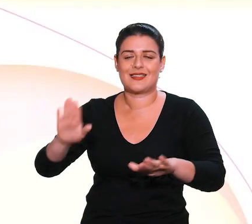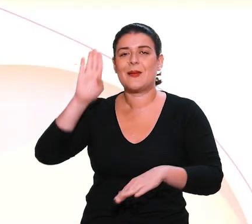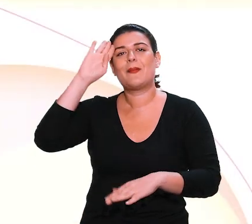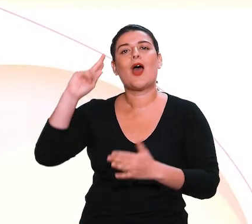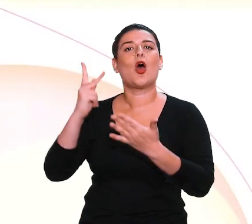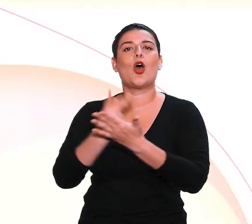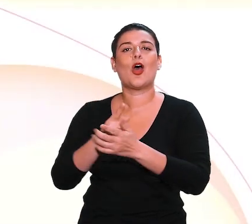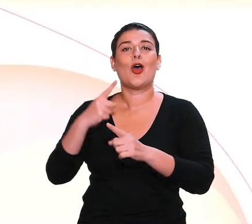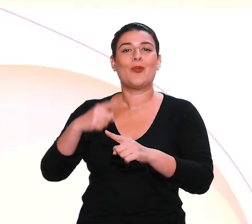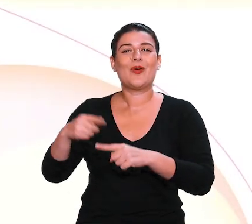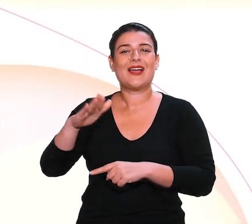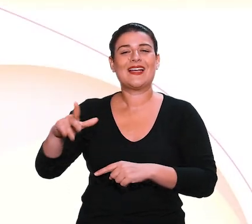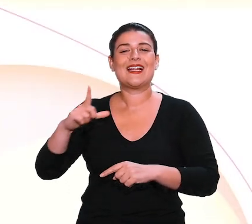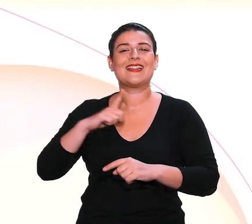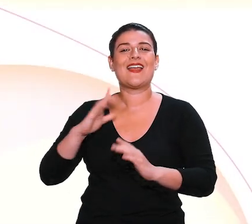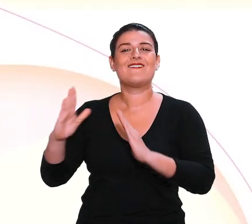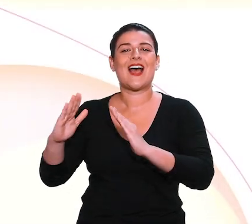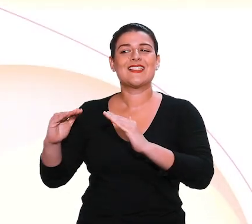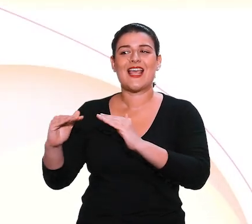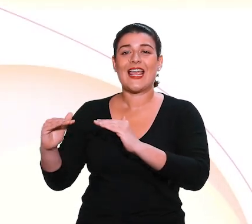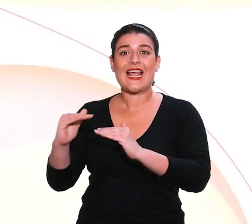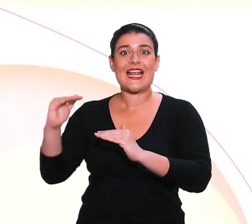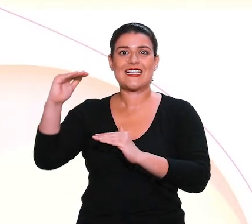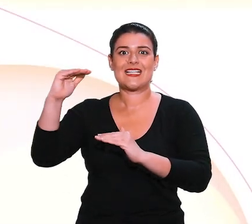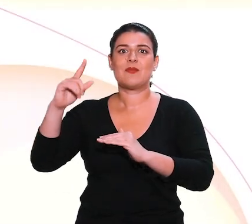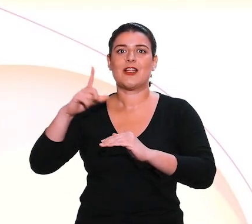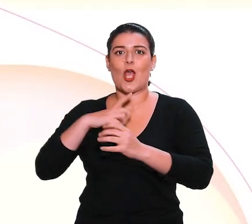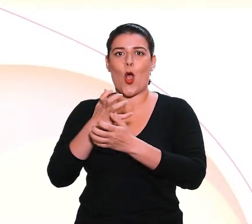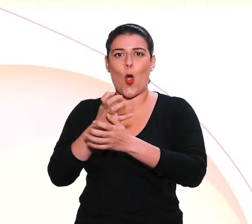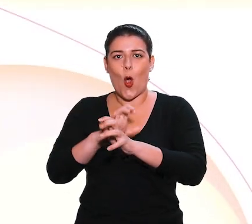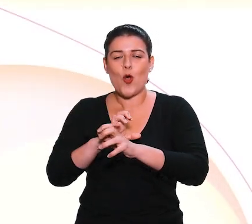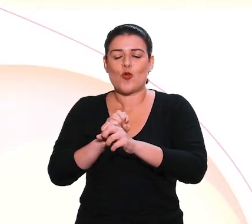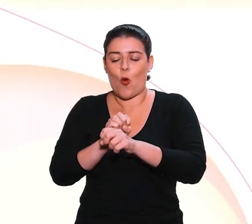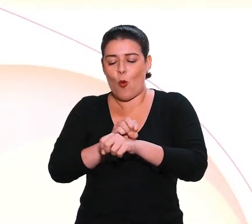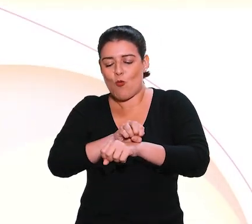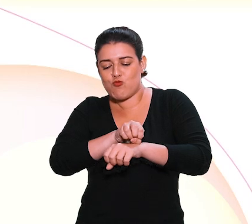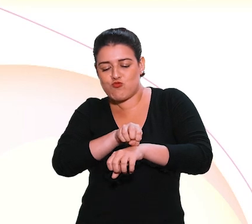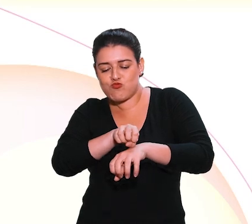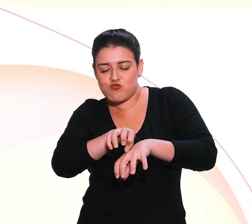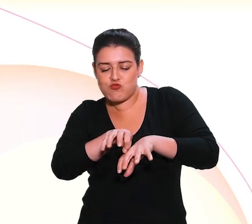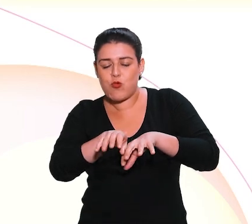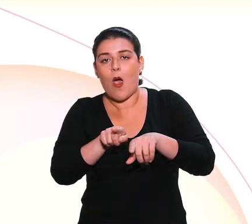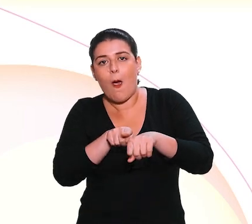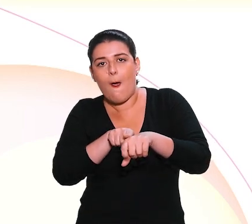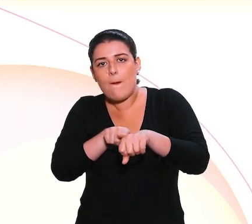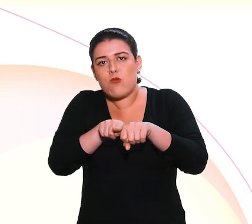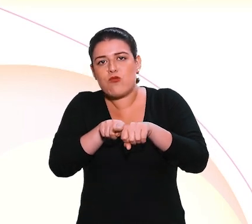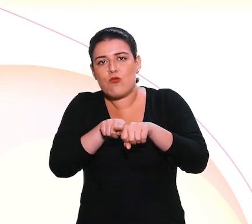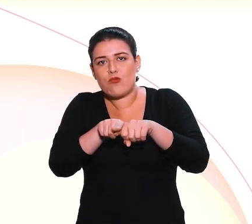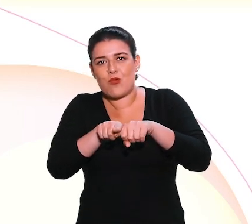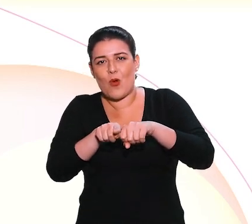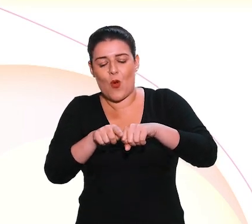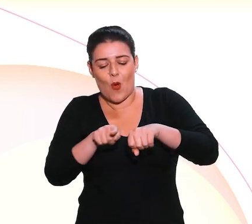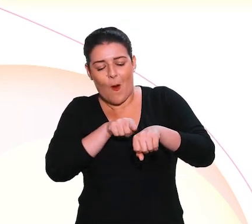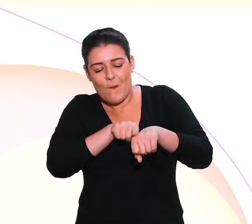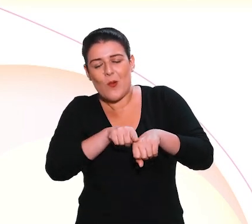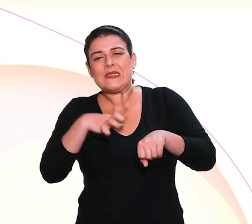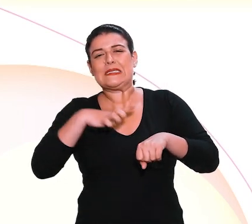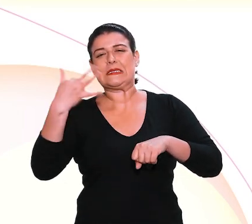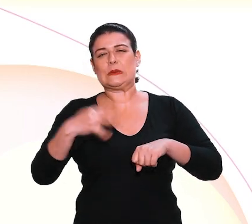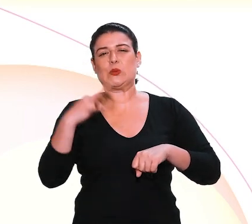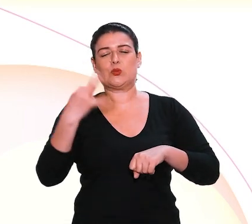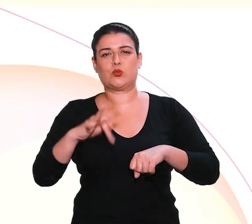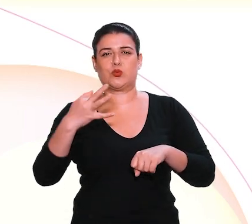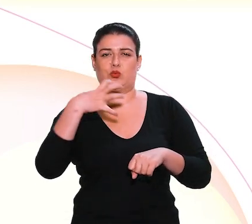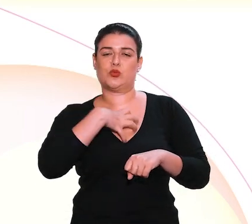quê? A criança ainda está em fase de crescimento. O osso vai crescendo, vai criando aquela pontinha, e é como se fosse um esporão que vai te furando por dentro.